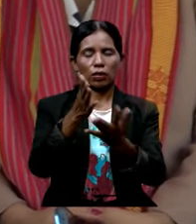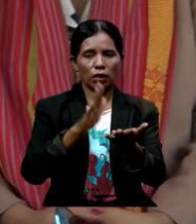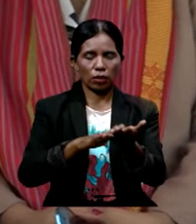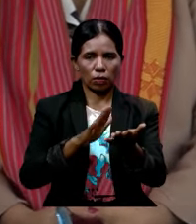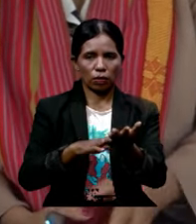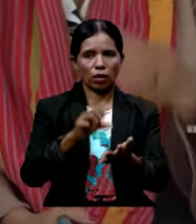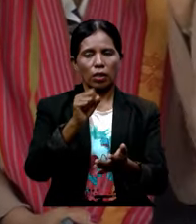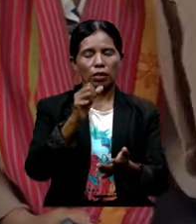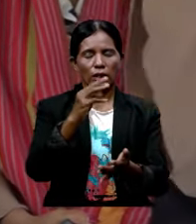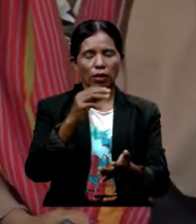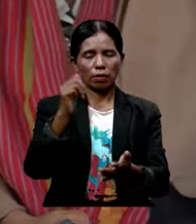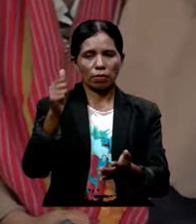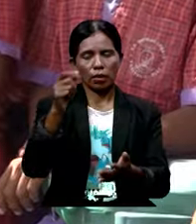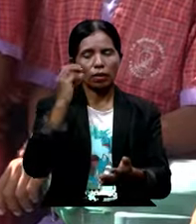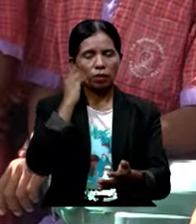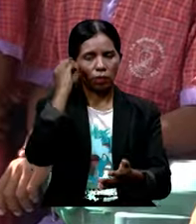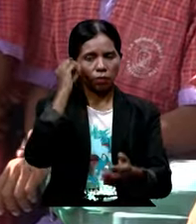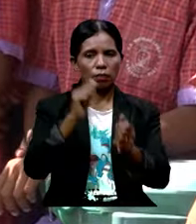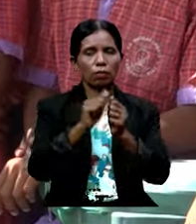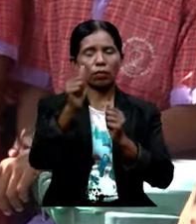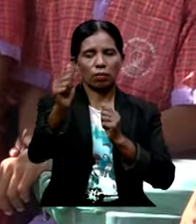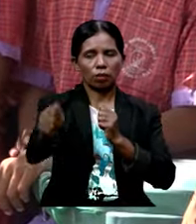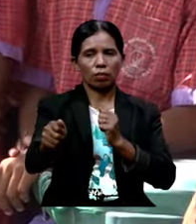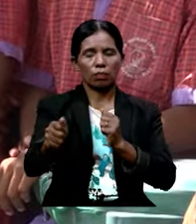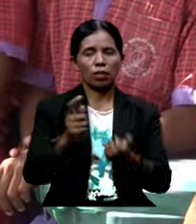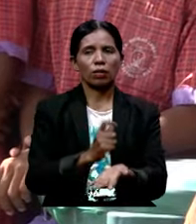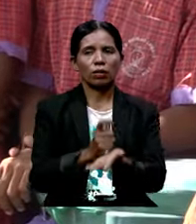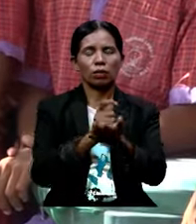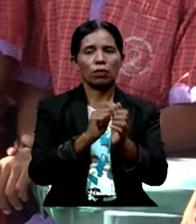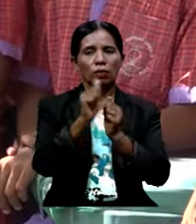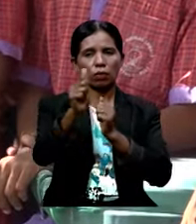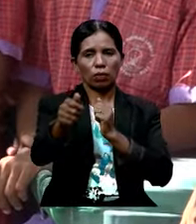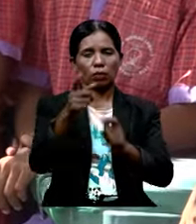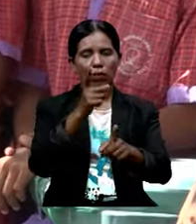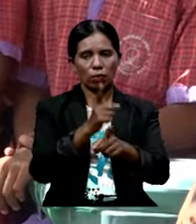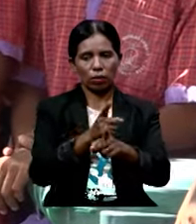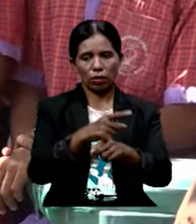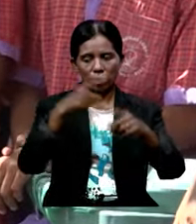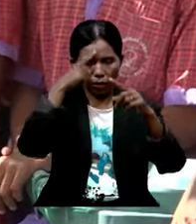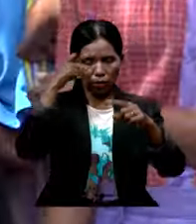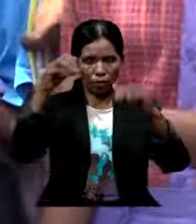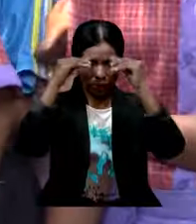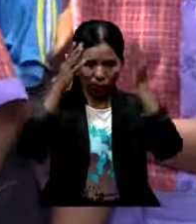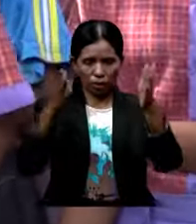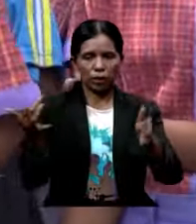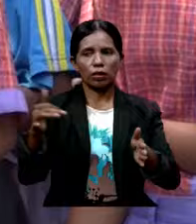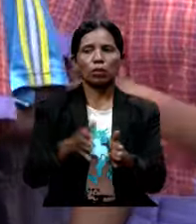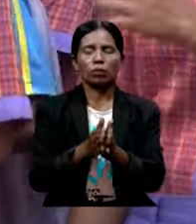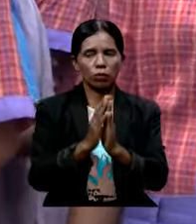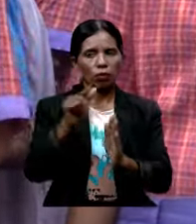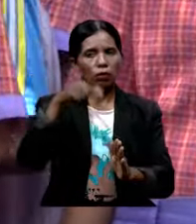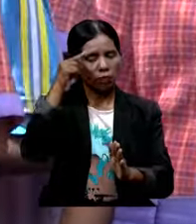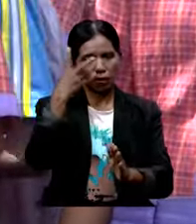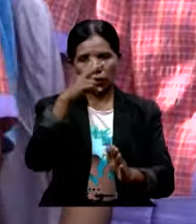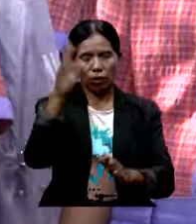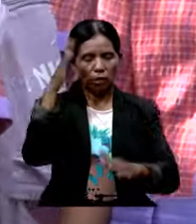secundária tamba distância suku Bekeliana ba Atauru Vila Dok Tebes tamba ne professor sire husu governo atu hareba